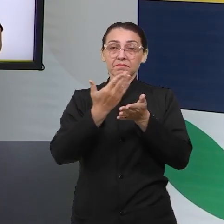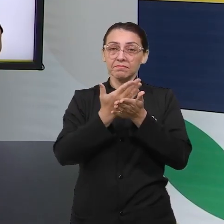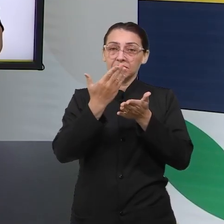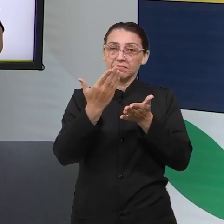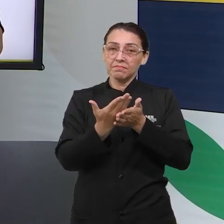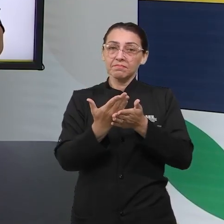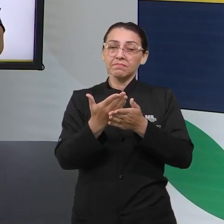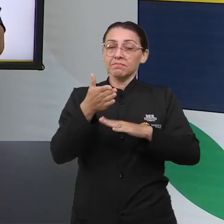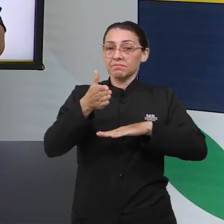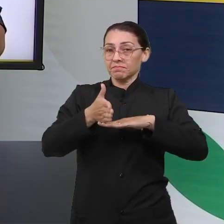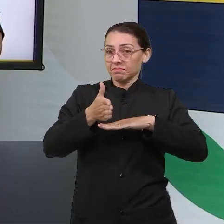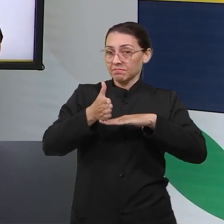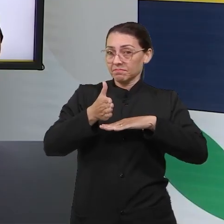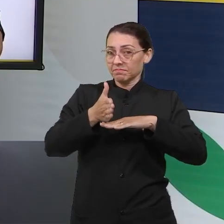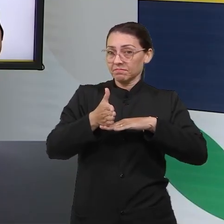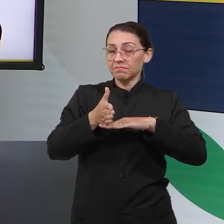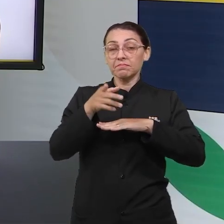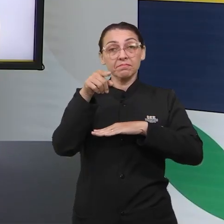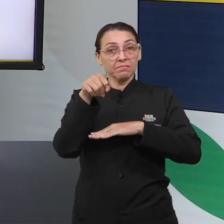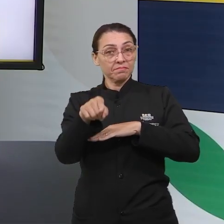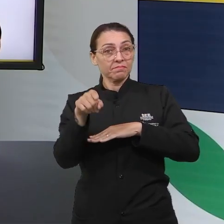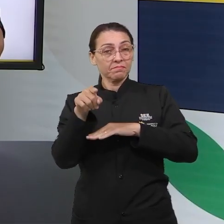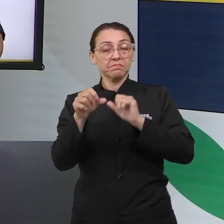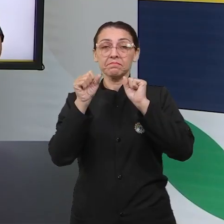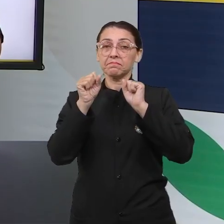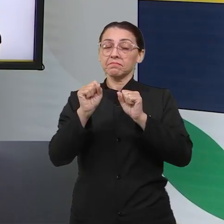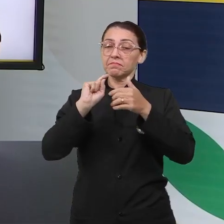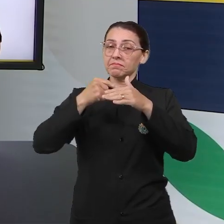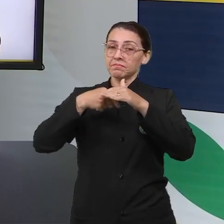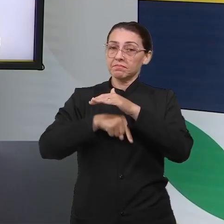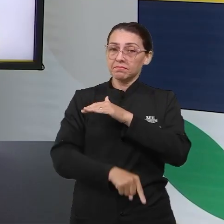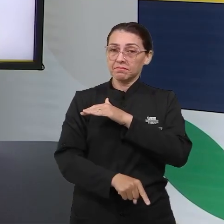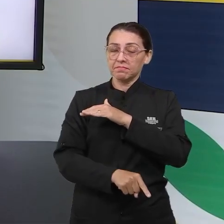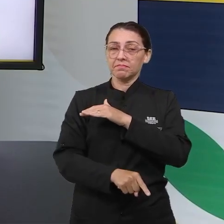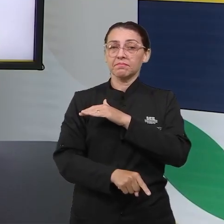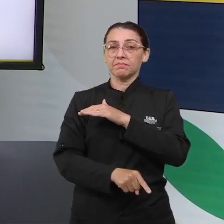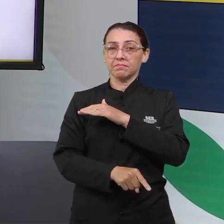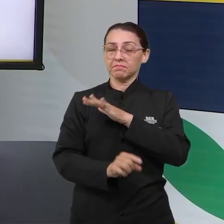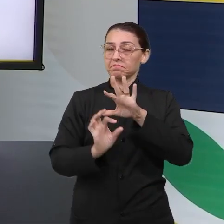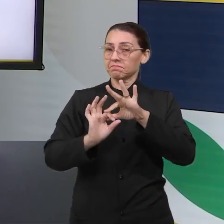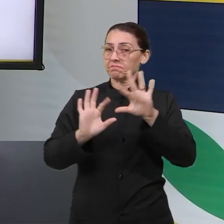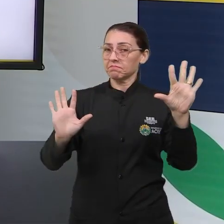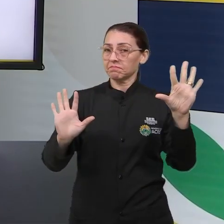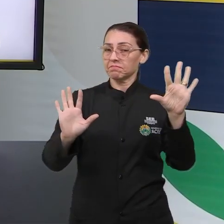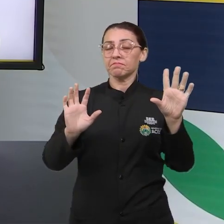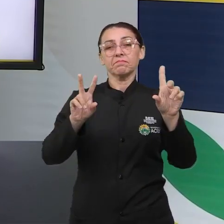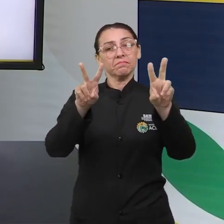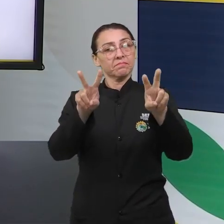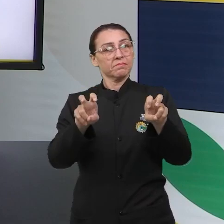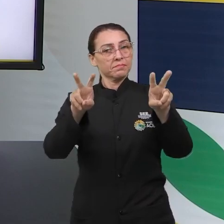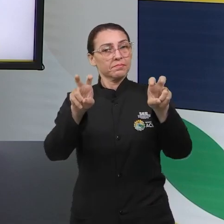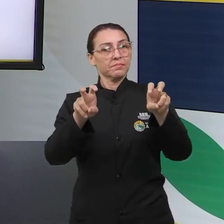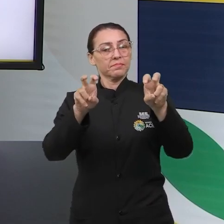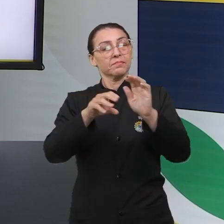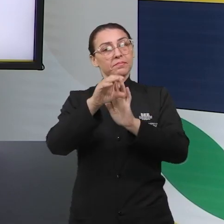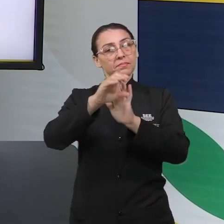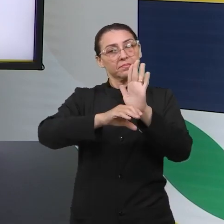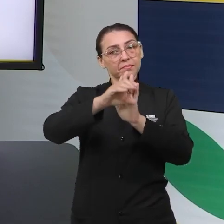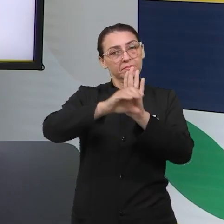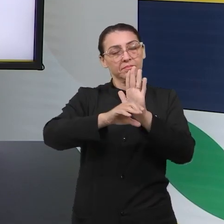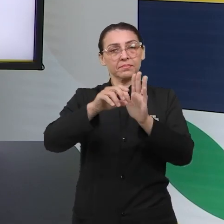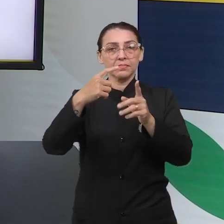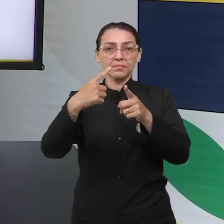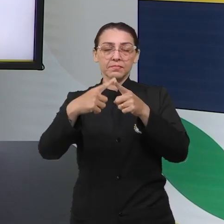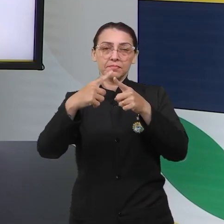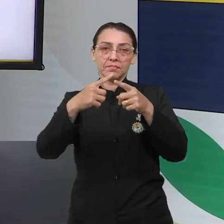da Idade Moderna, então vocês podem se aprofundar à vontade sobre esses temas, sobre esse conteúdo, porque